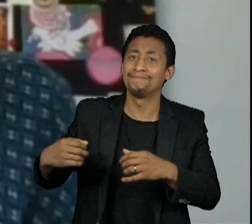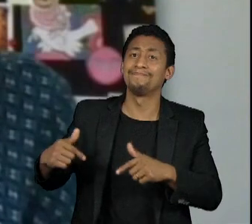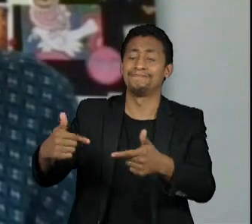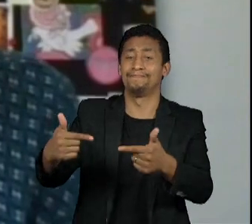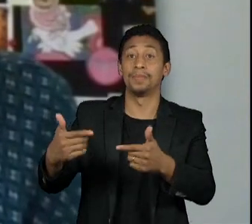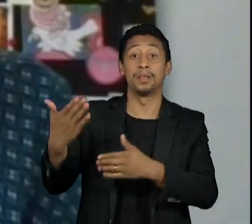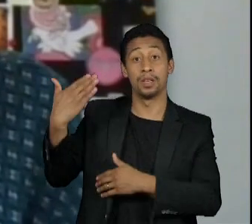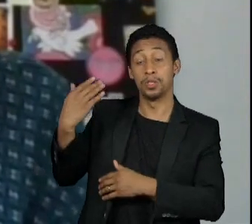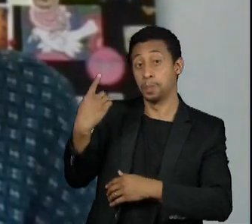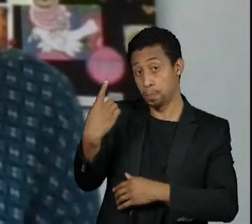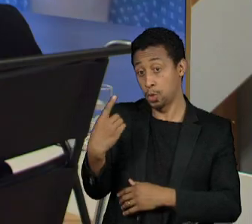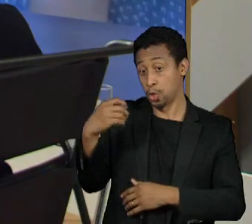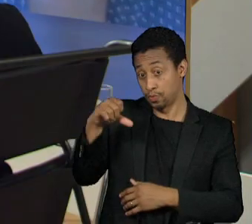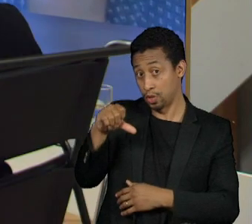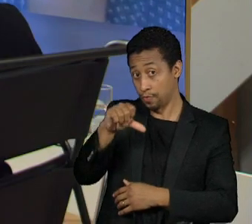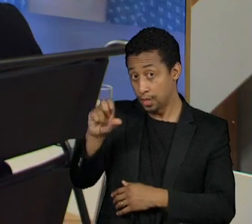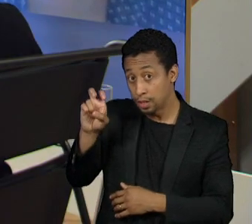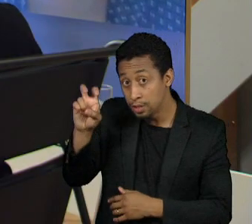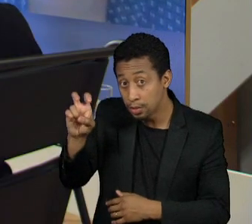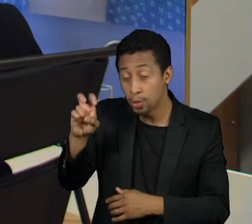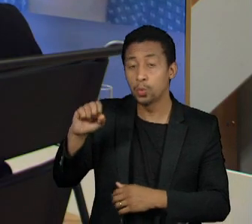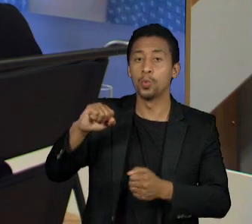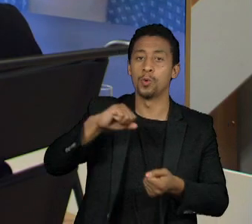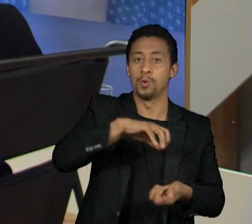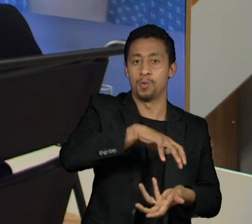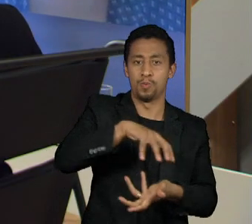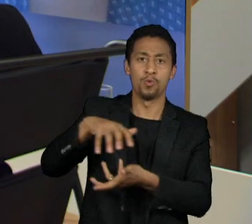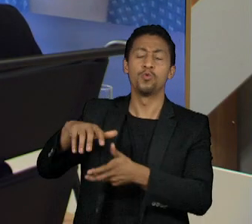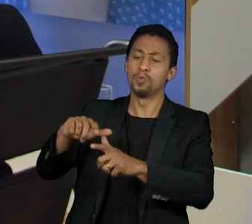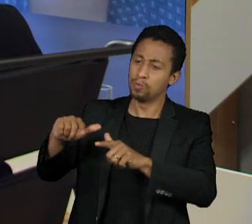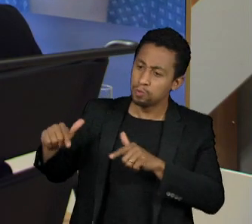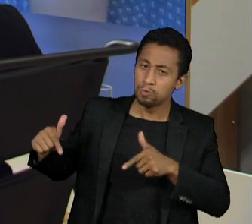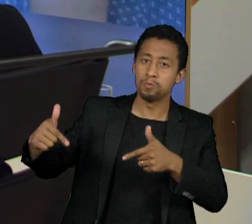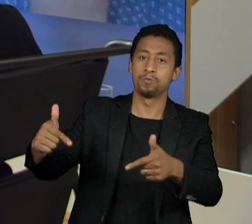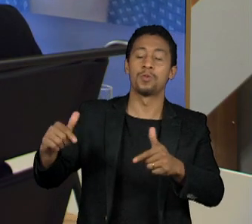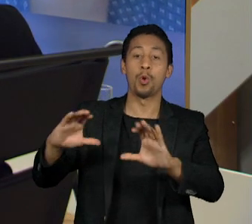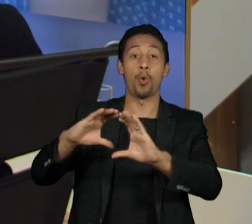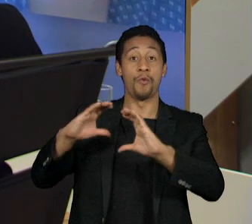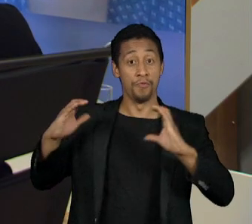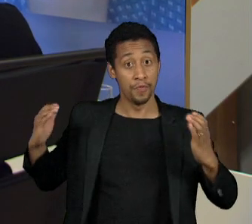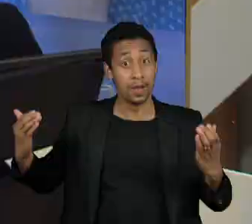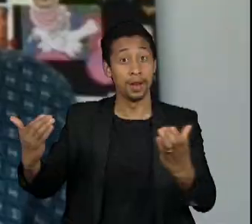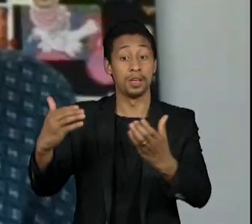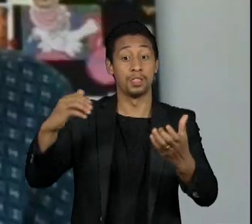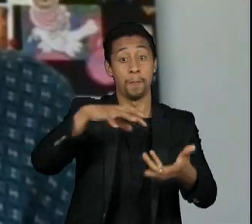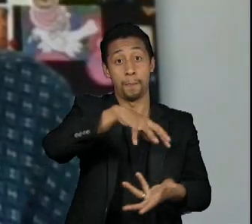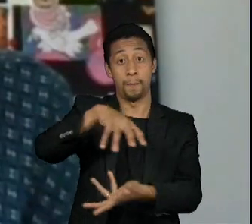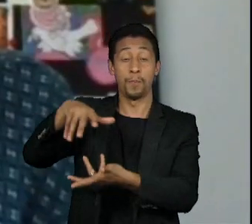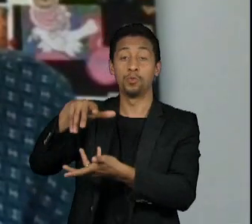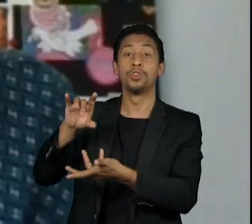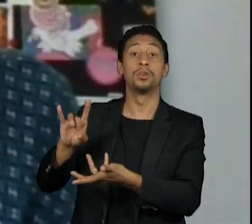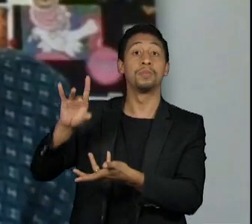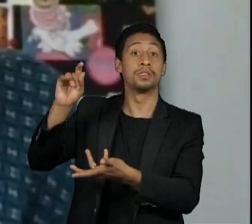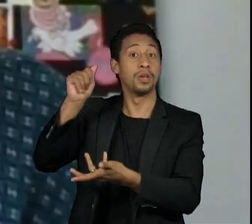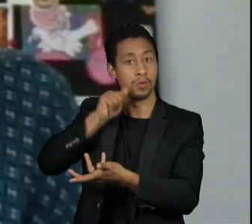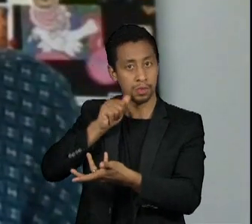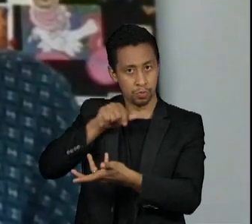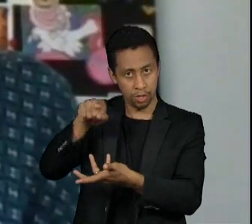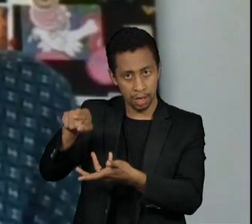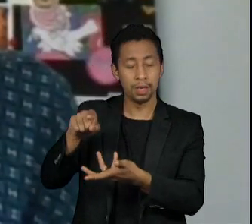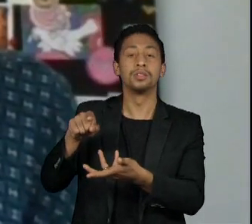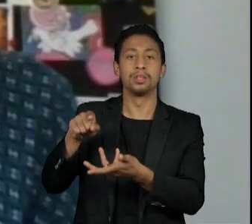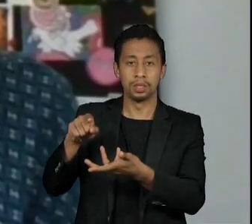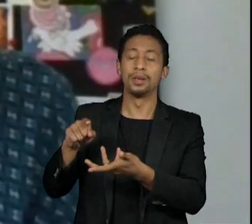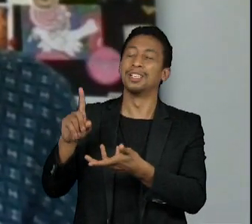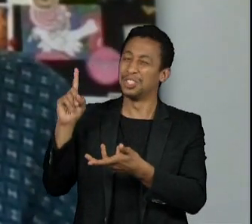mundo inteiro estava envolvido na Conferência Mundial sobre as Mulheres, ainda continuam atuais, né? Se a gente pensar no